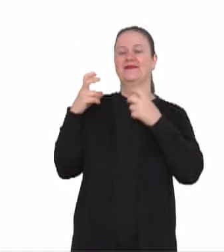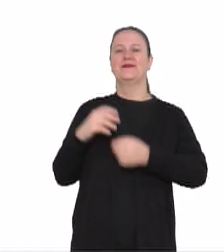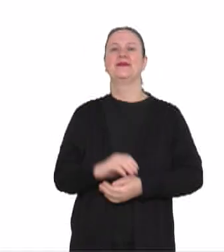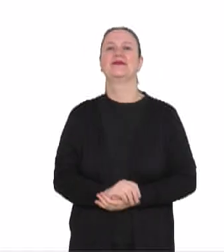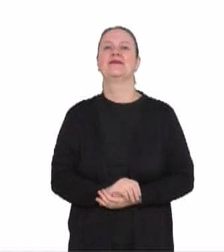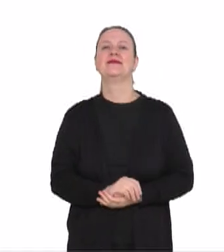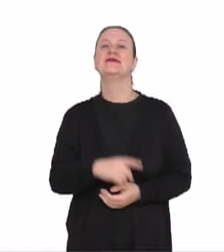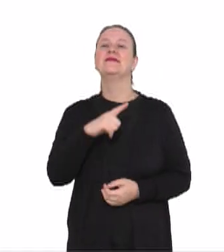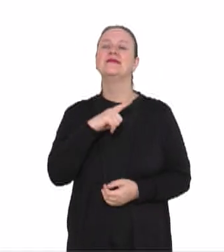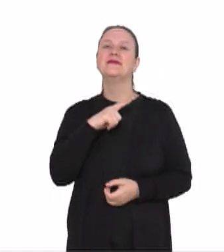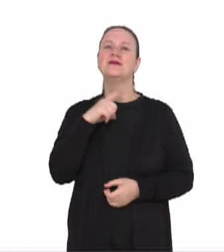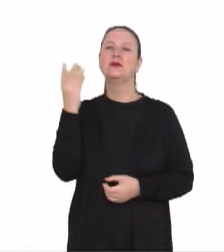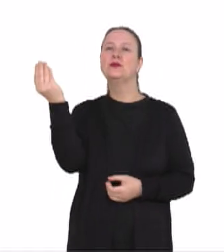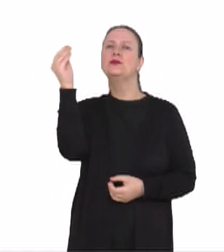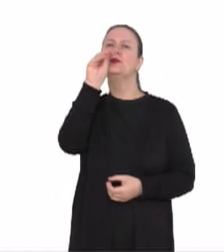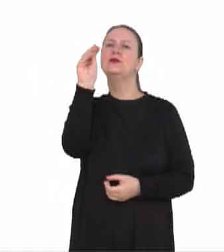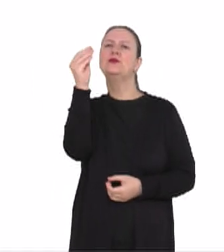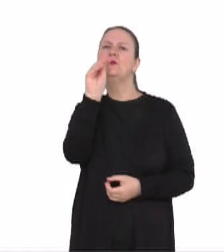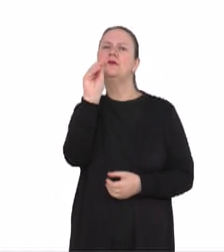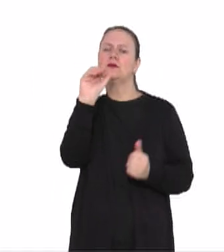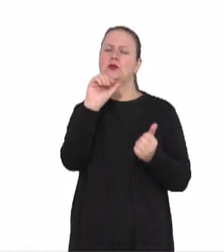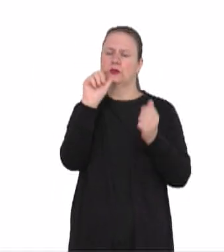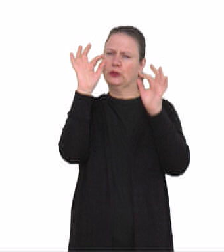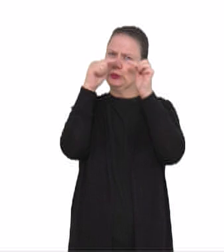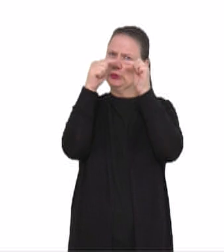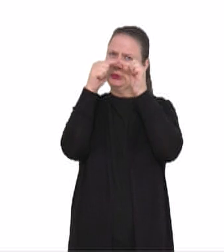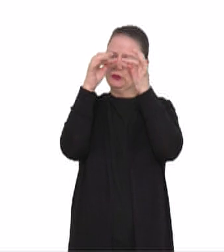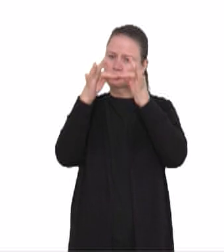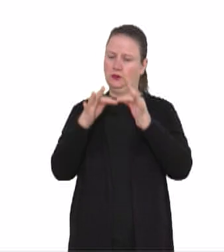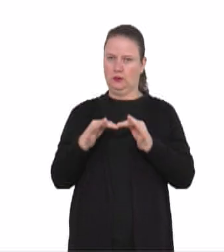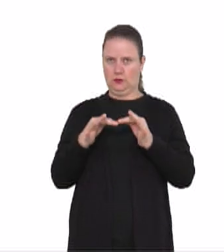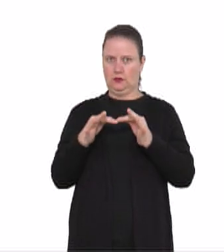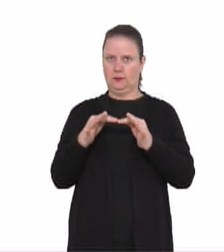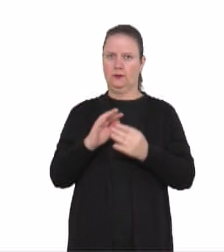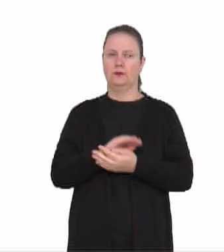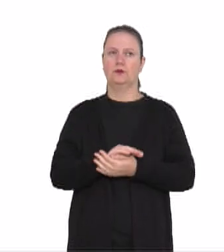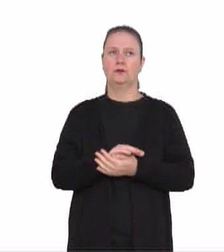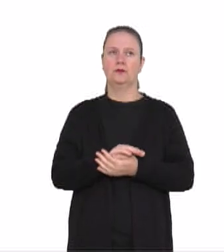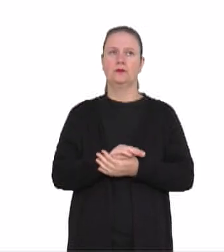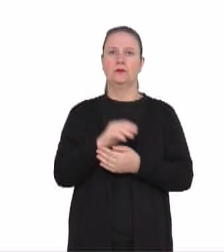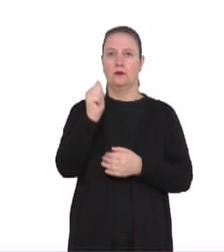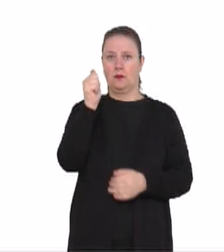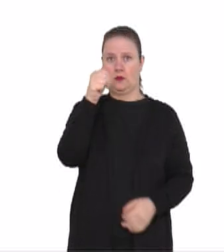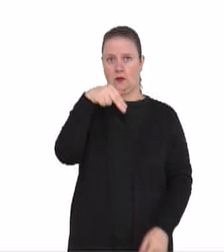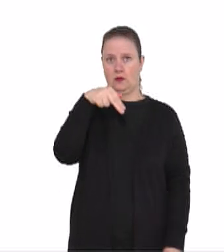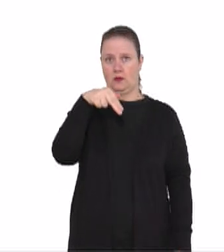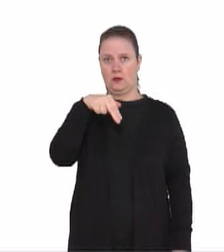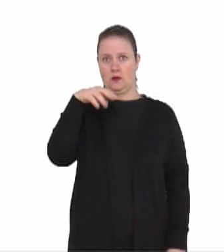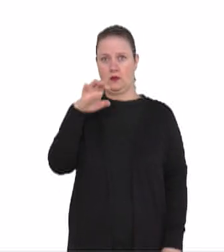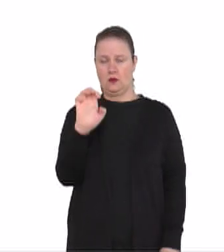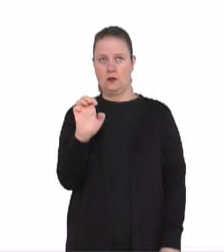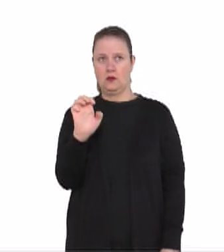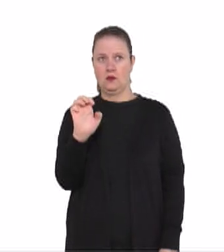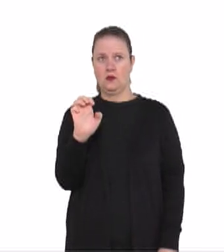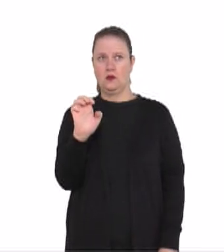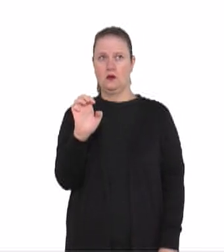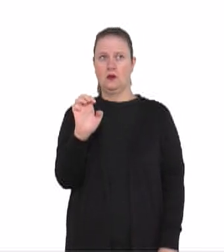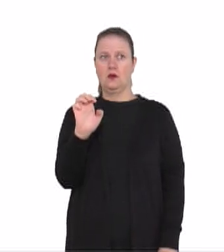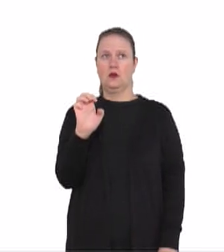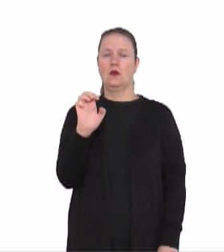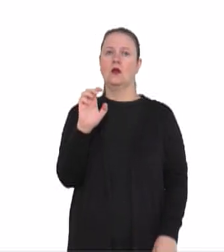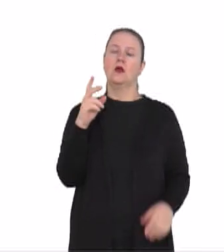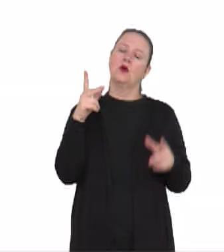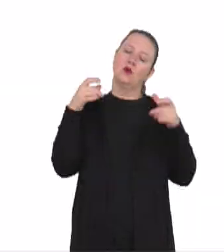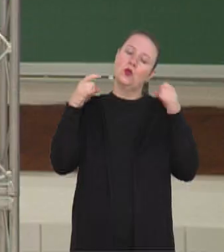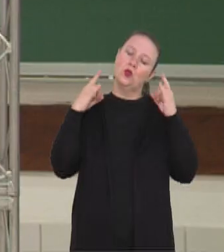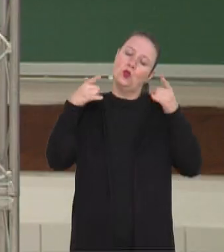tem que novamente completar com a forma apropriada do verbo. E temos ali, Anne in her bed. Então, Anne em sua